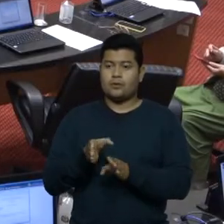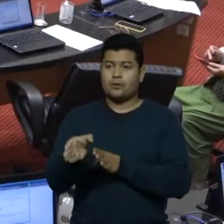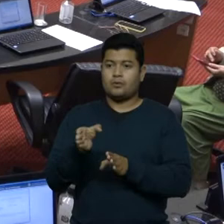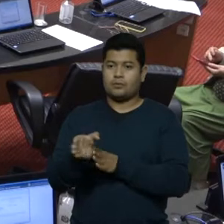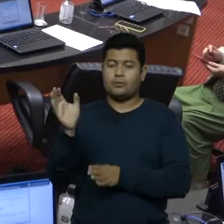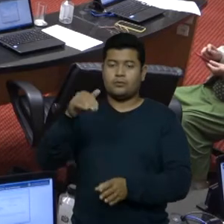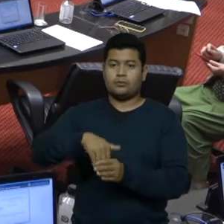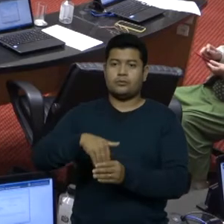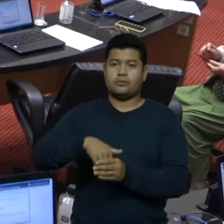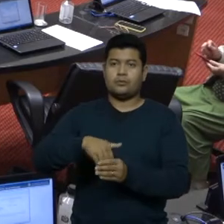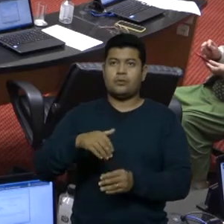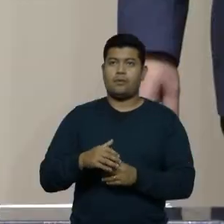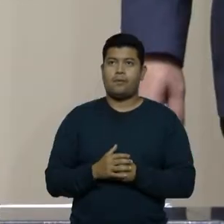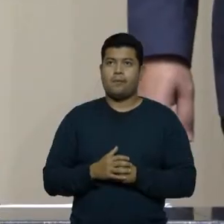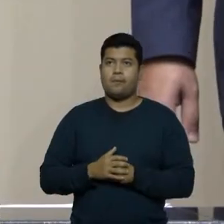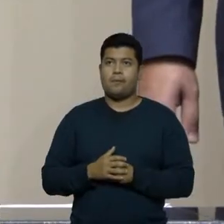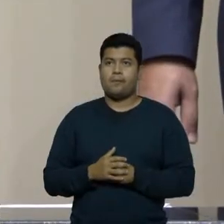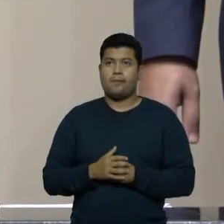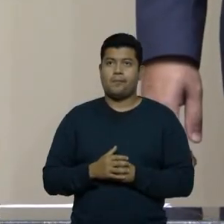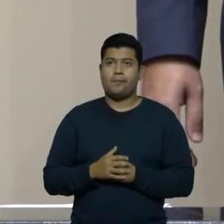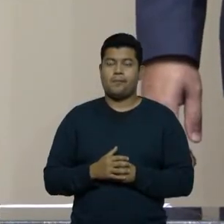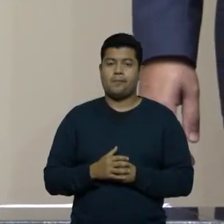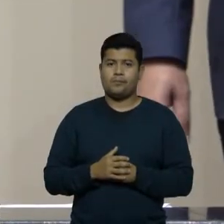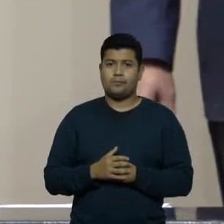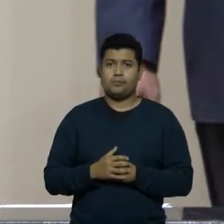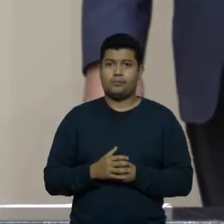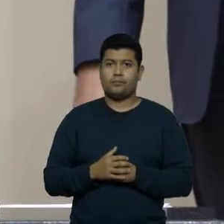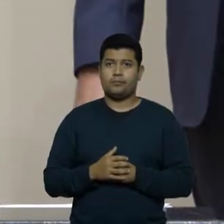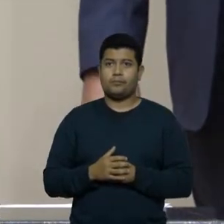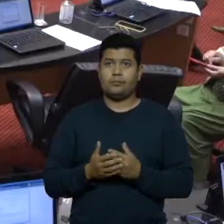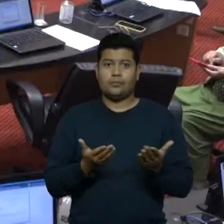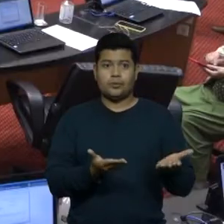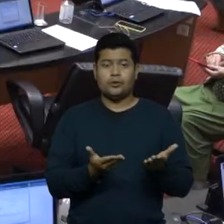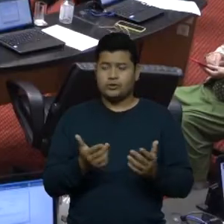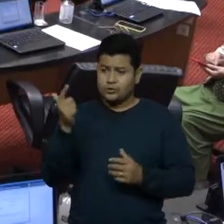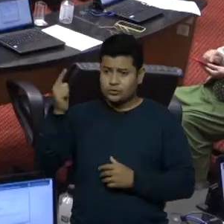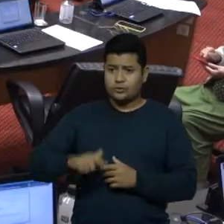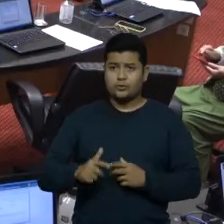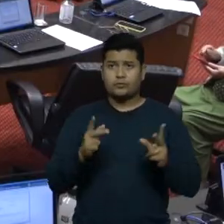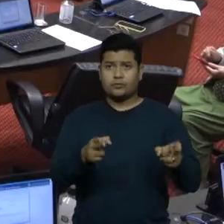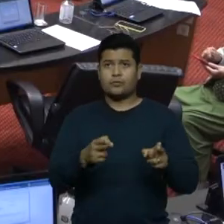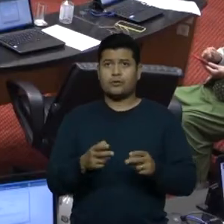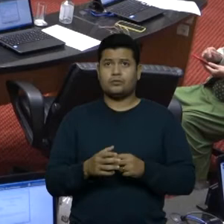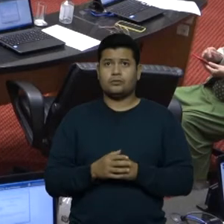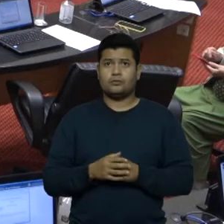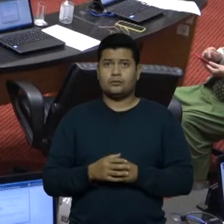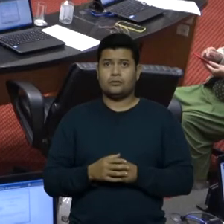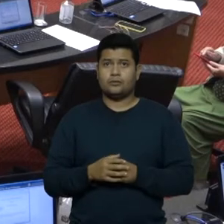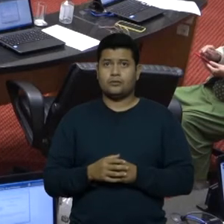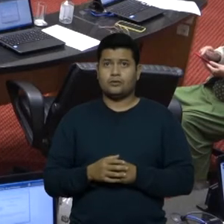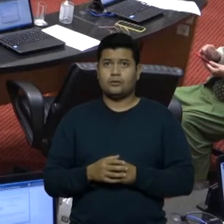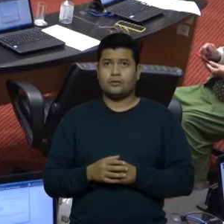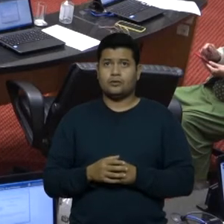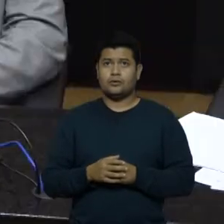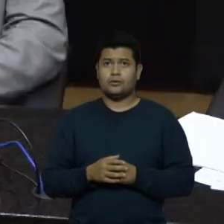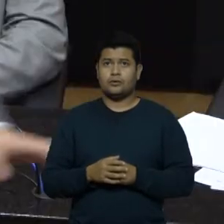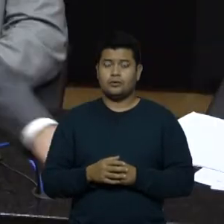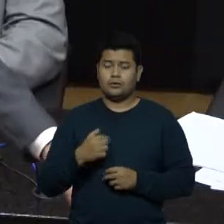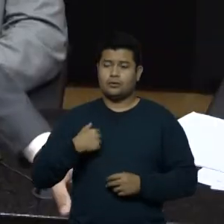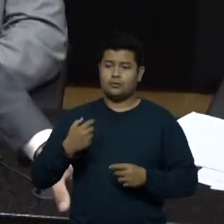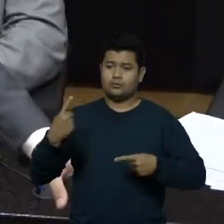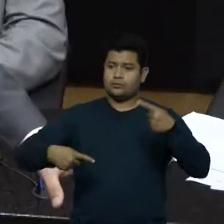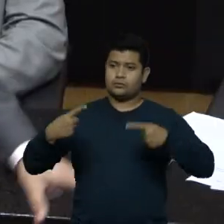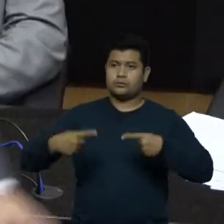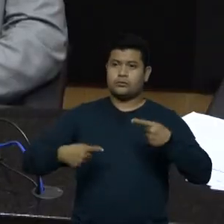votação e vai ser esse já fez acabou de fazer mas ele fez uma vez só não encaminhamento não eu fiz então Eu